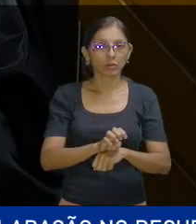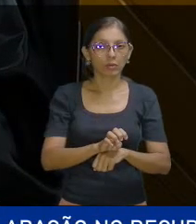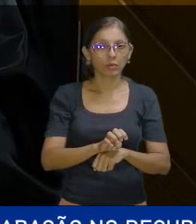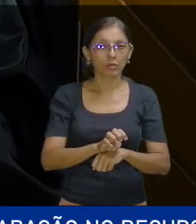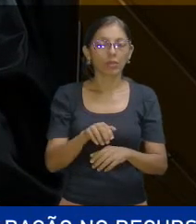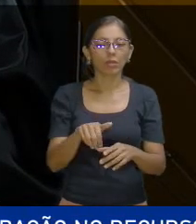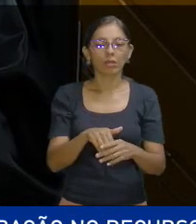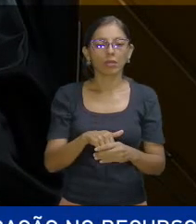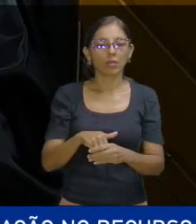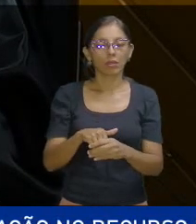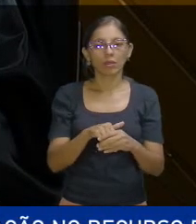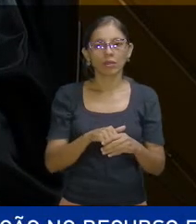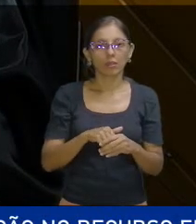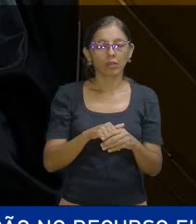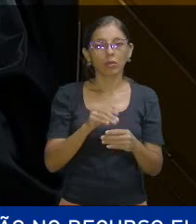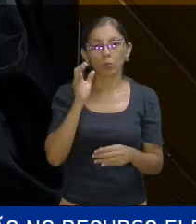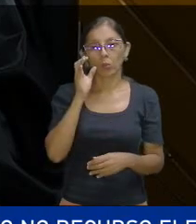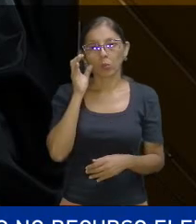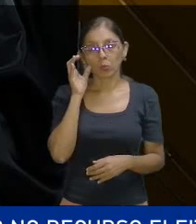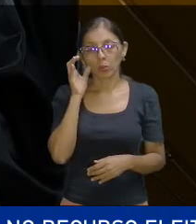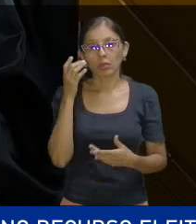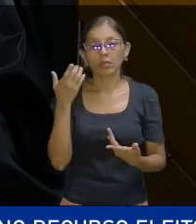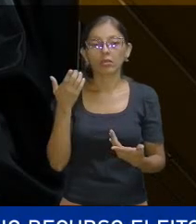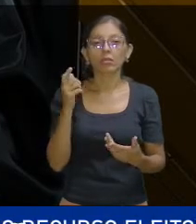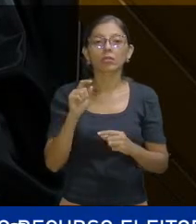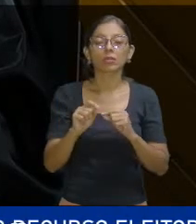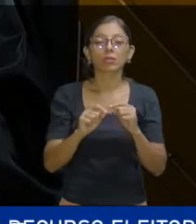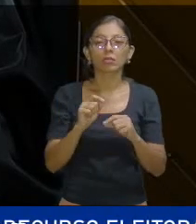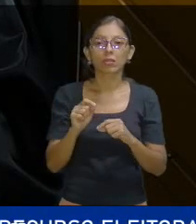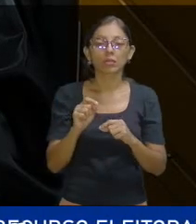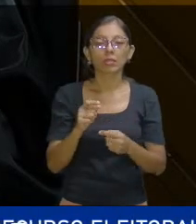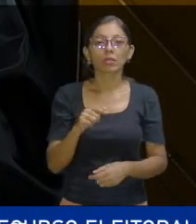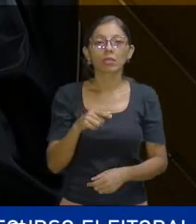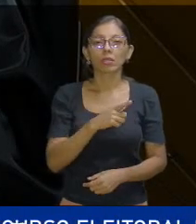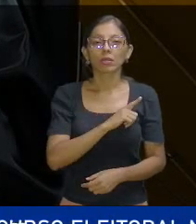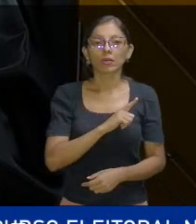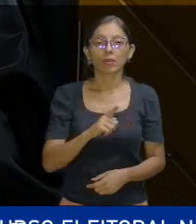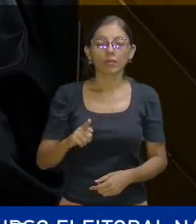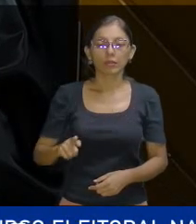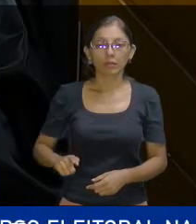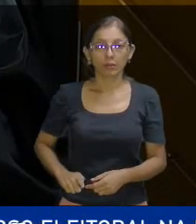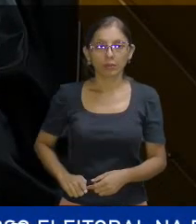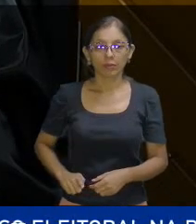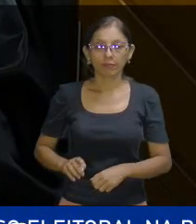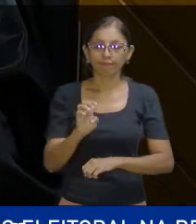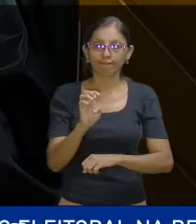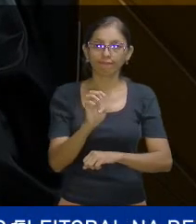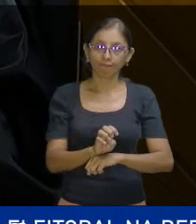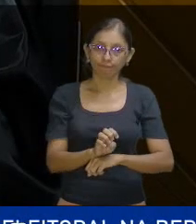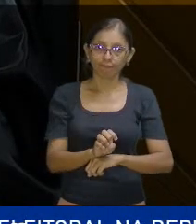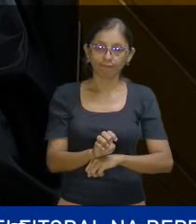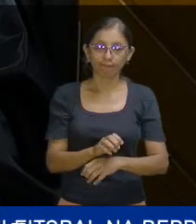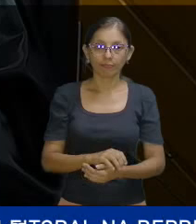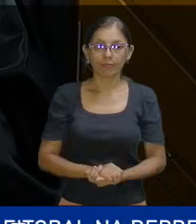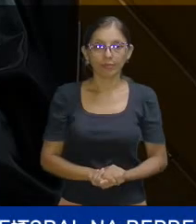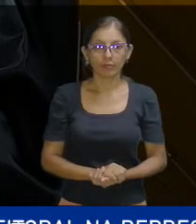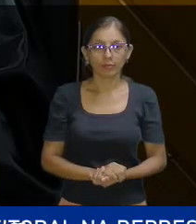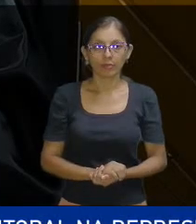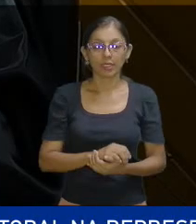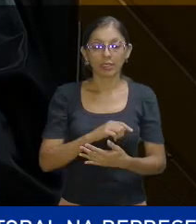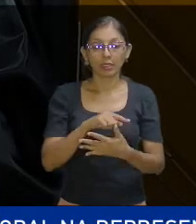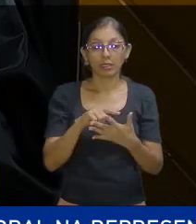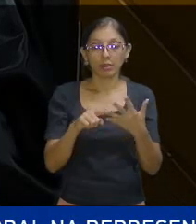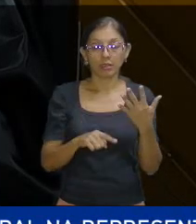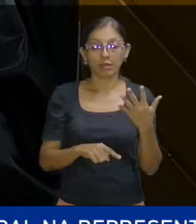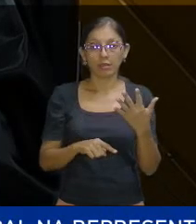a omissão perpetrada por candidato postulante ao cargo de governador do estado, que cometeu 5